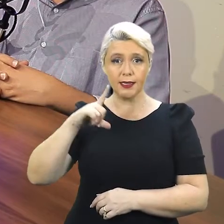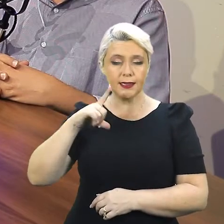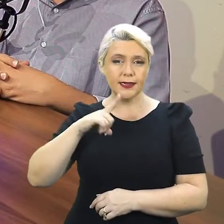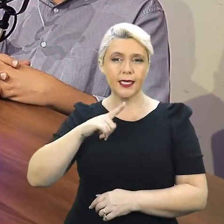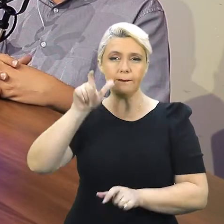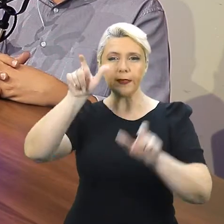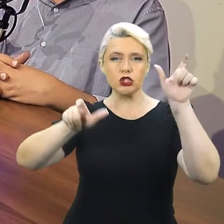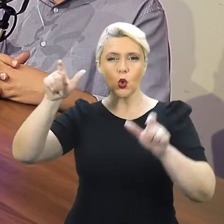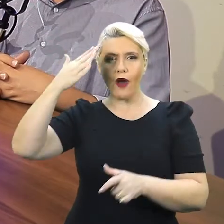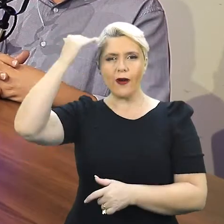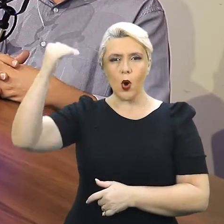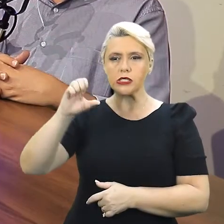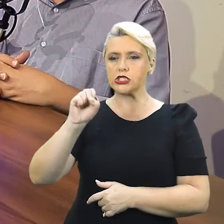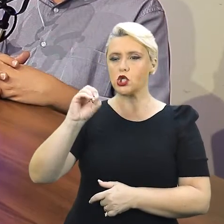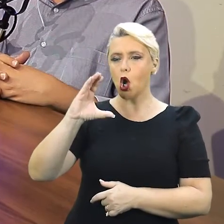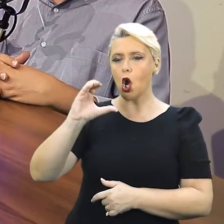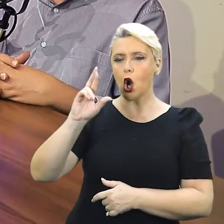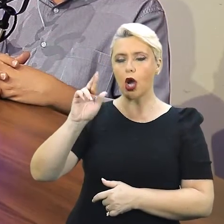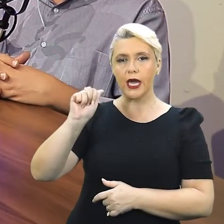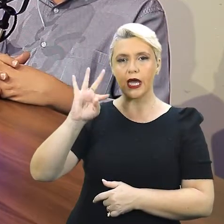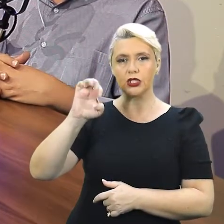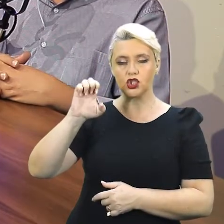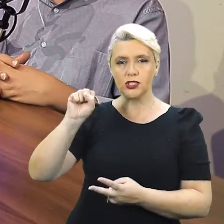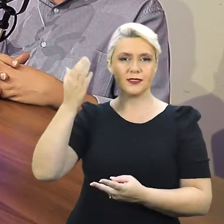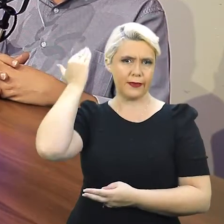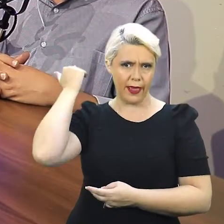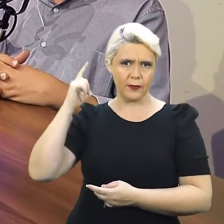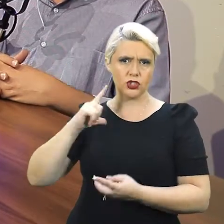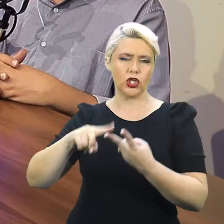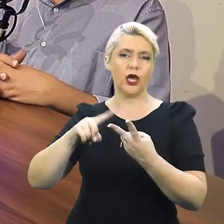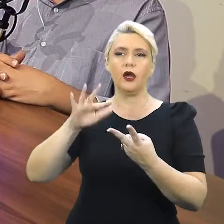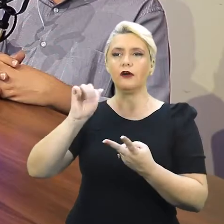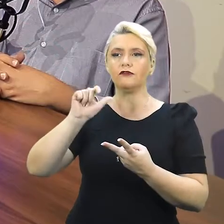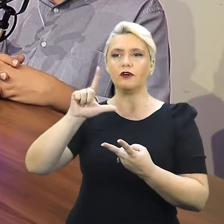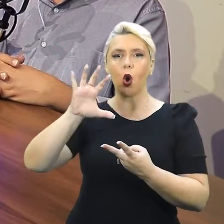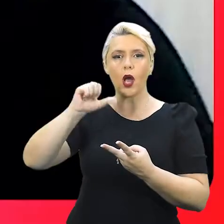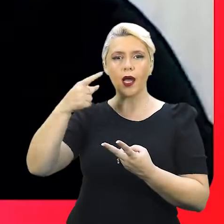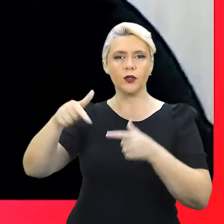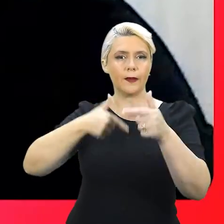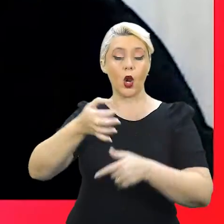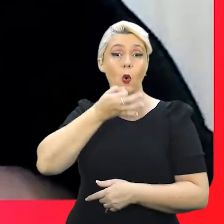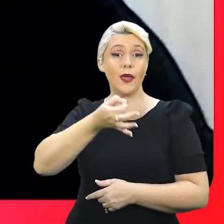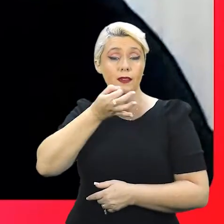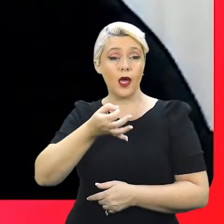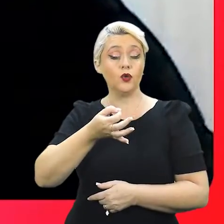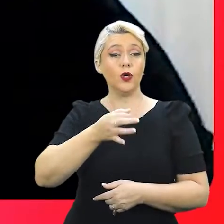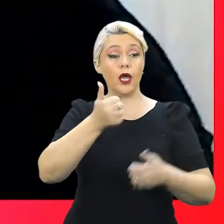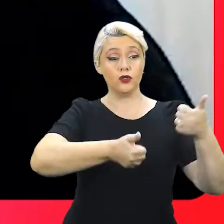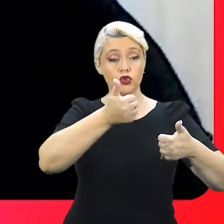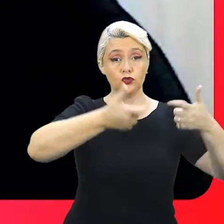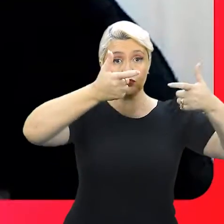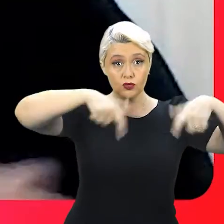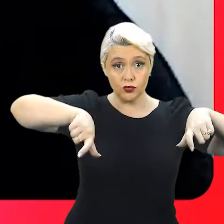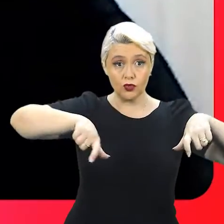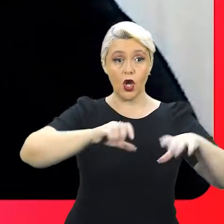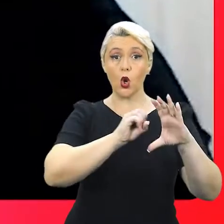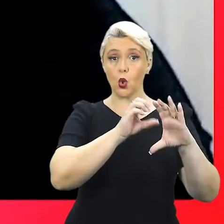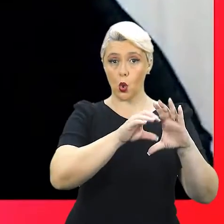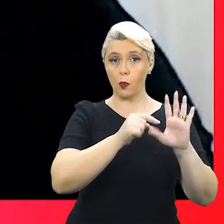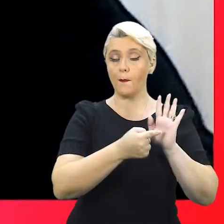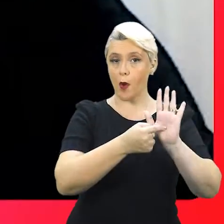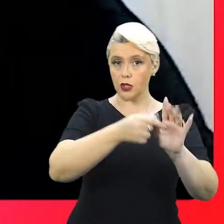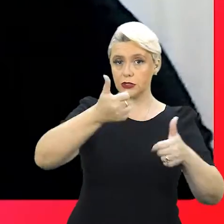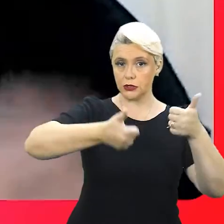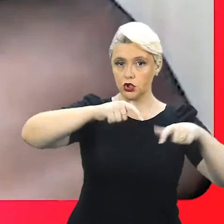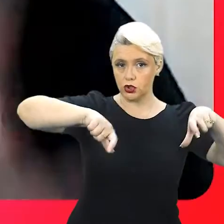como comentarista, Uhum. ter já na época Falcão, Casagrande. Depois do jogo, a Globo transmitia o